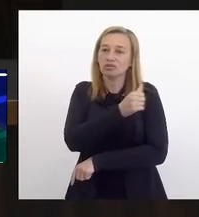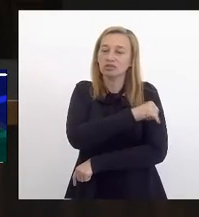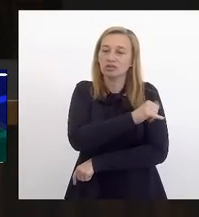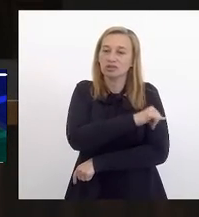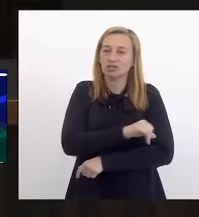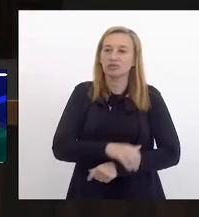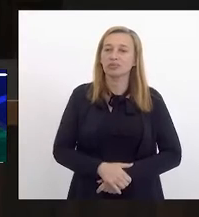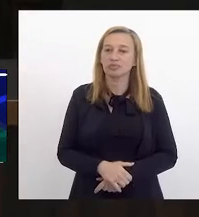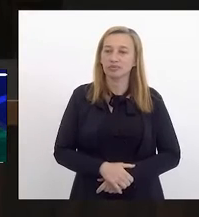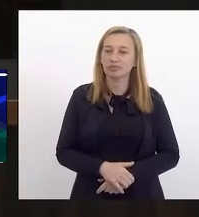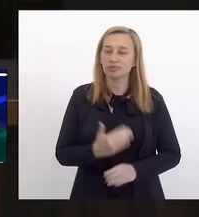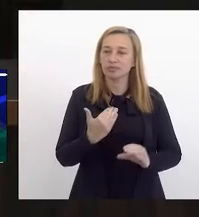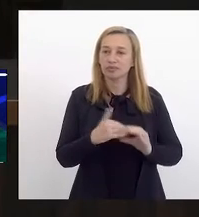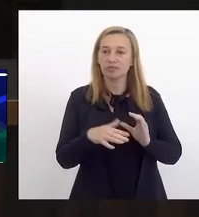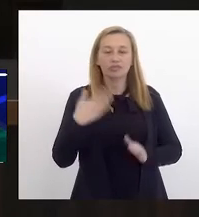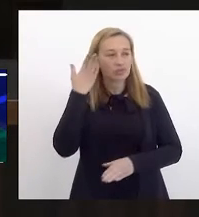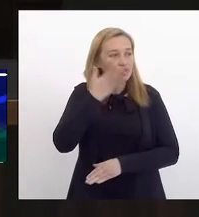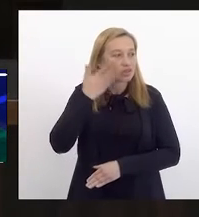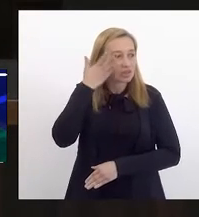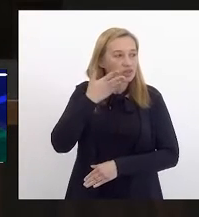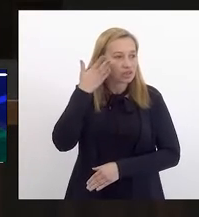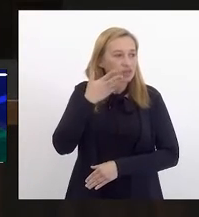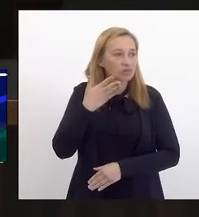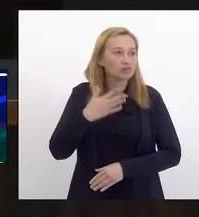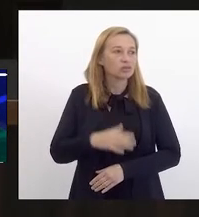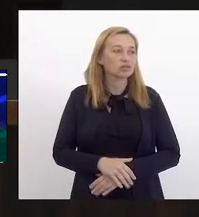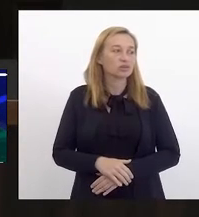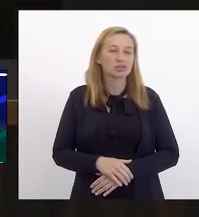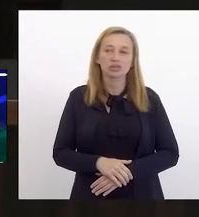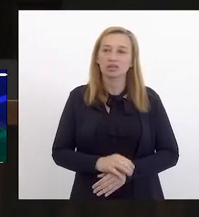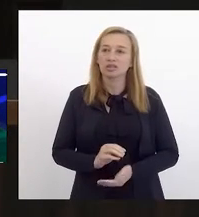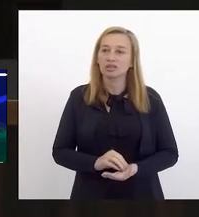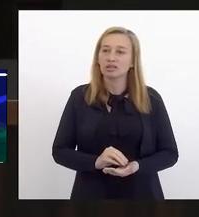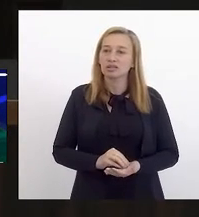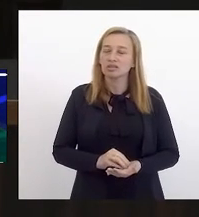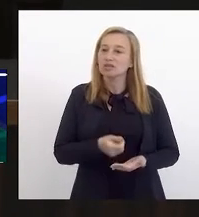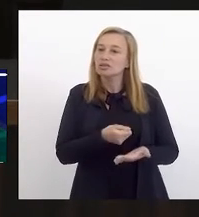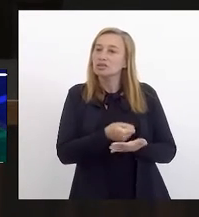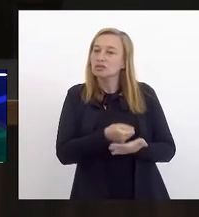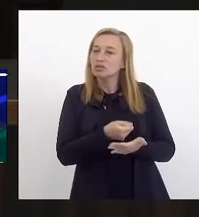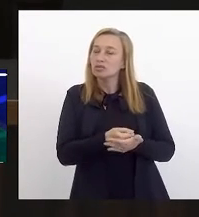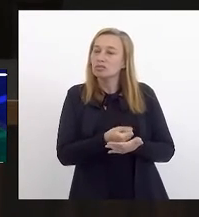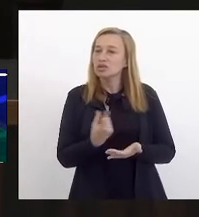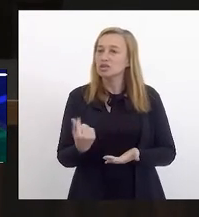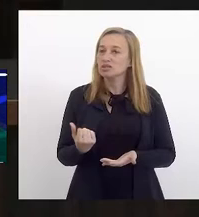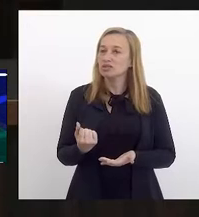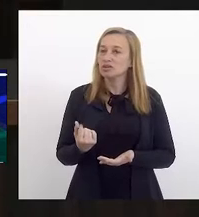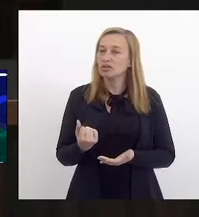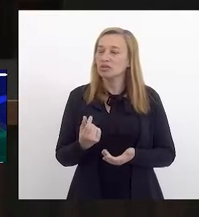Janeiro, o envio de mensagem dispondo sobre a extinção da cobrança de taxa de